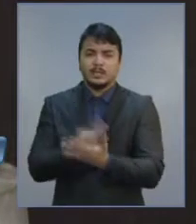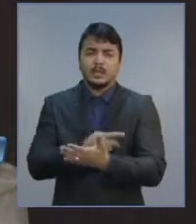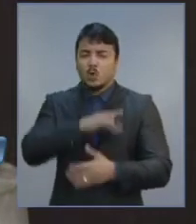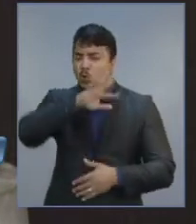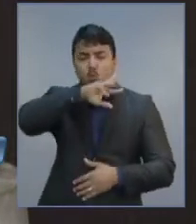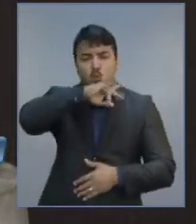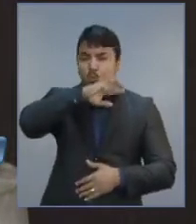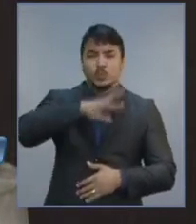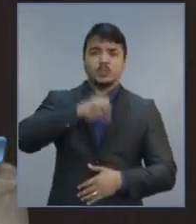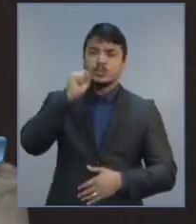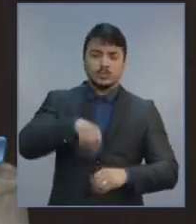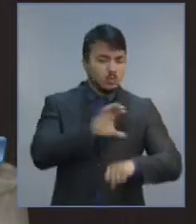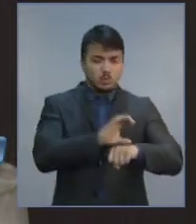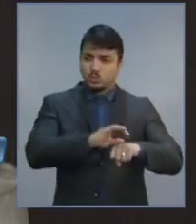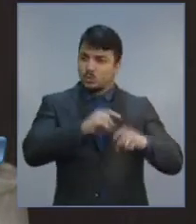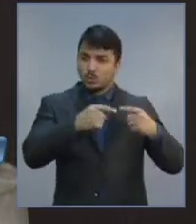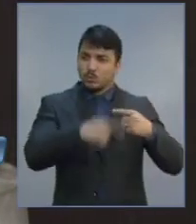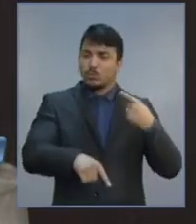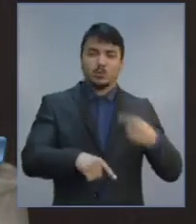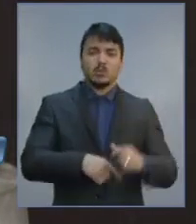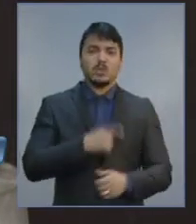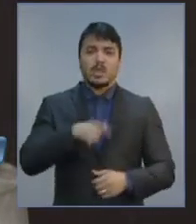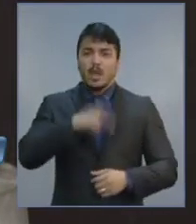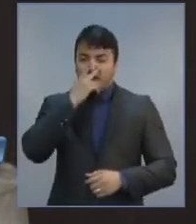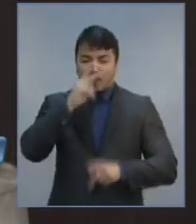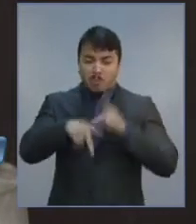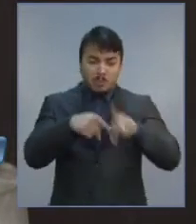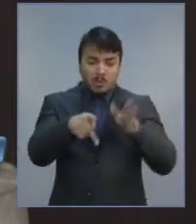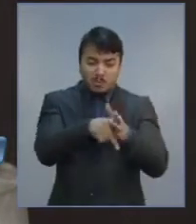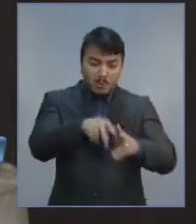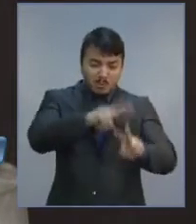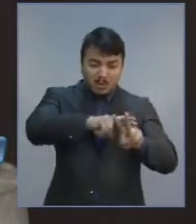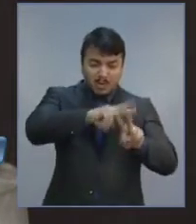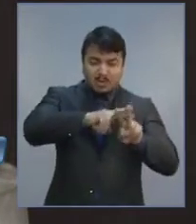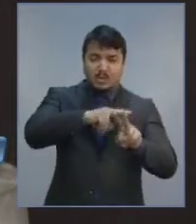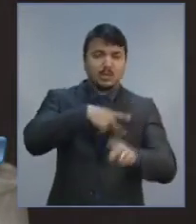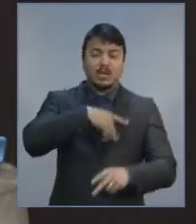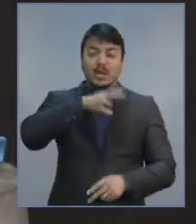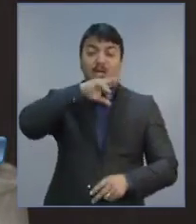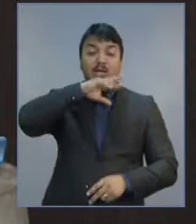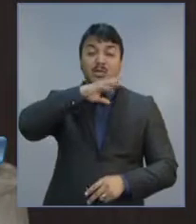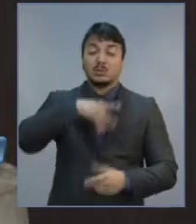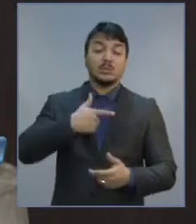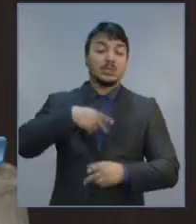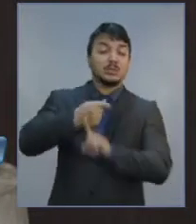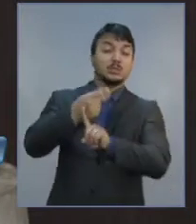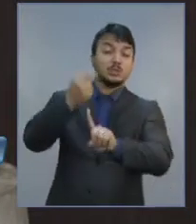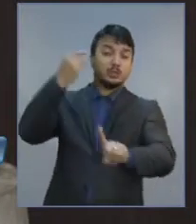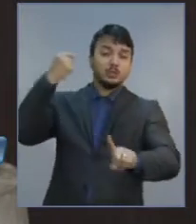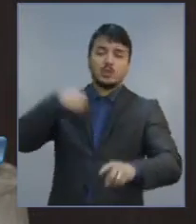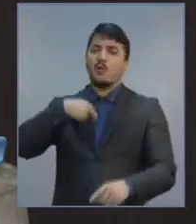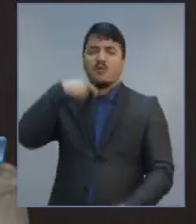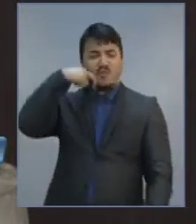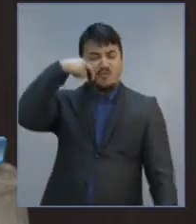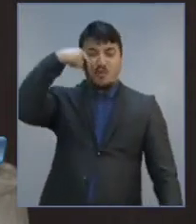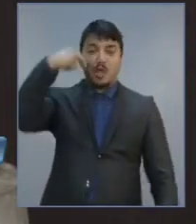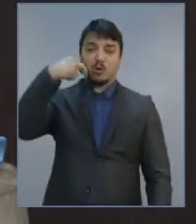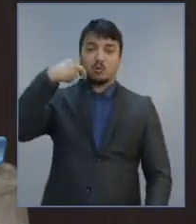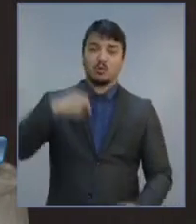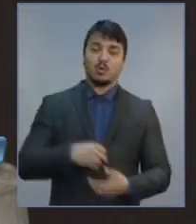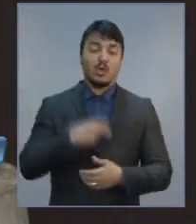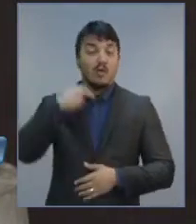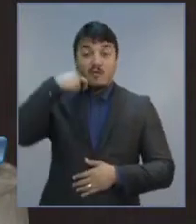ruim, inconstitucional, é de um populismo penal tacanho. Eu teria vergonha